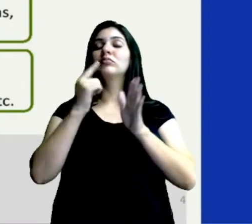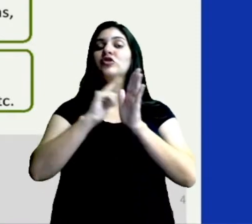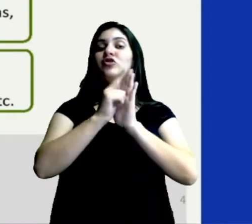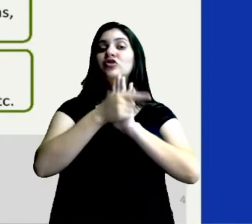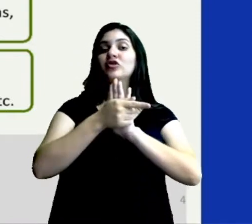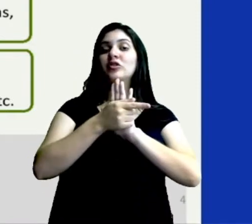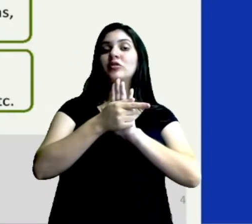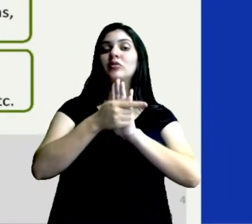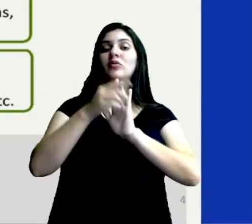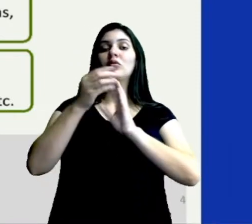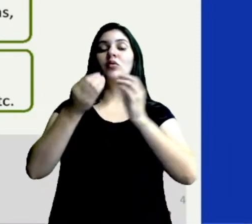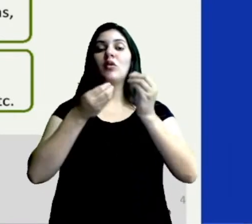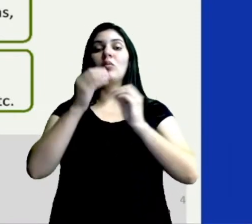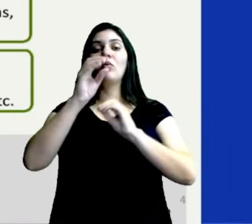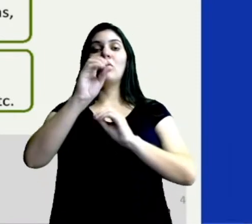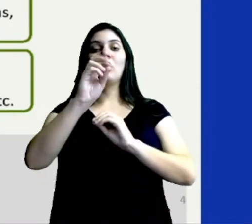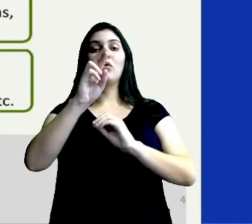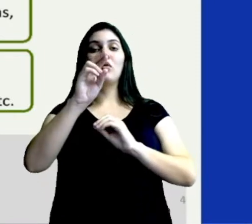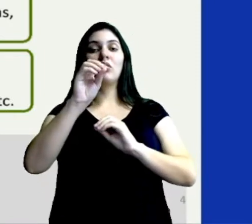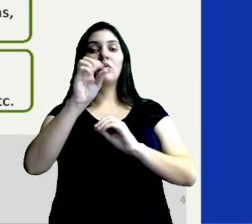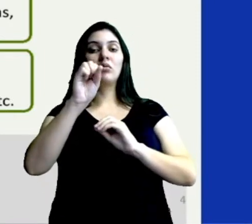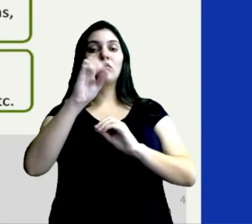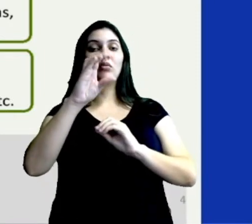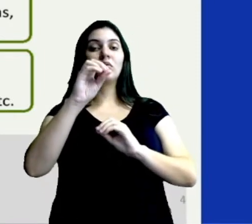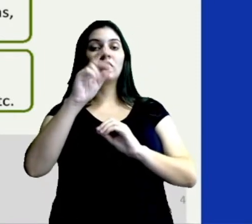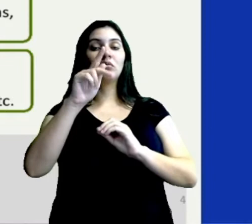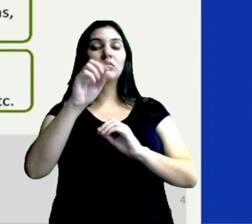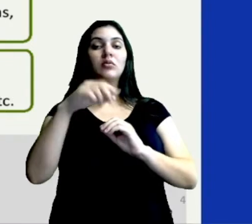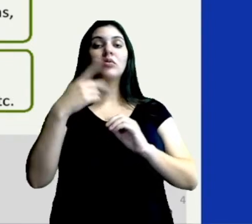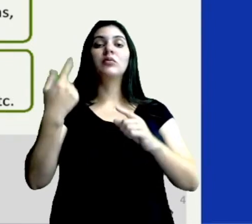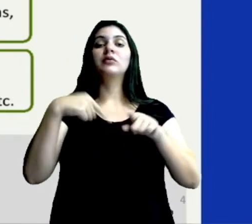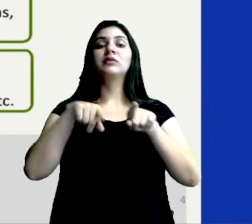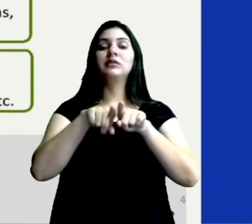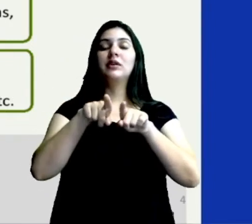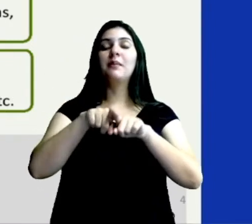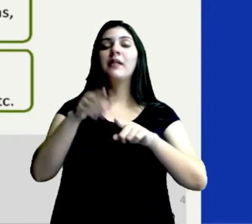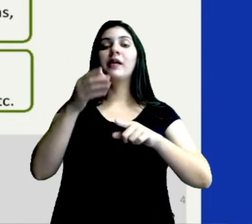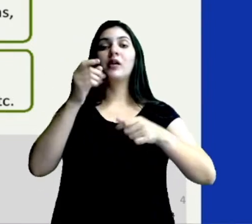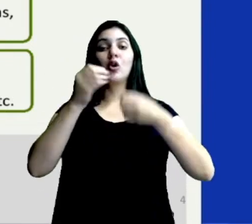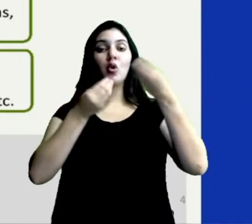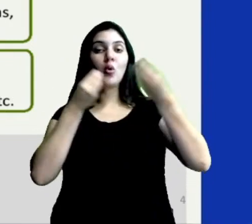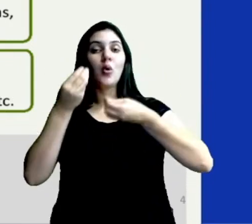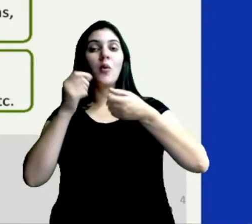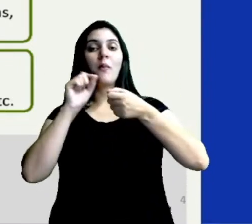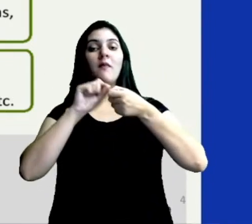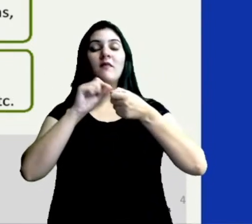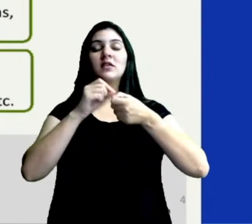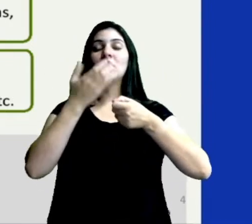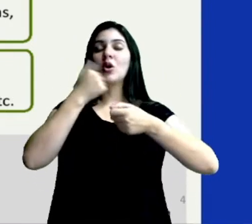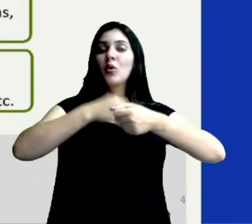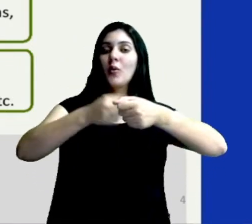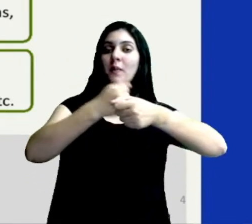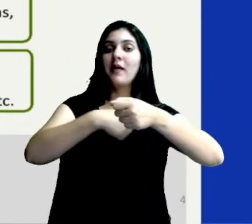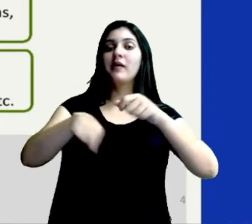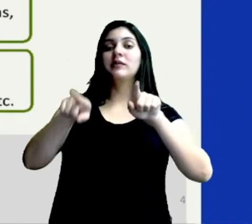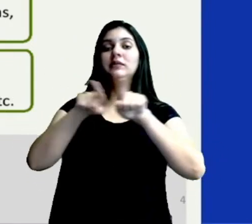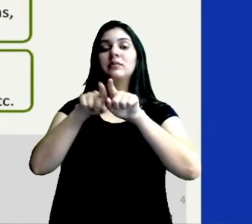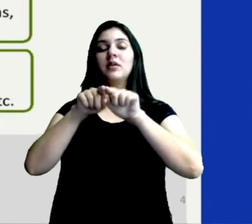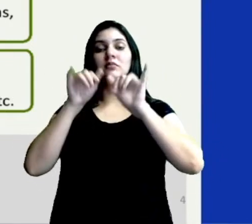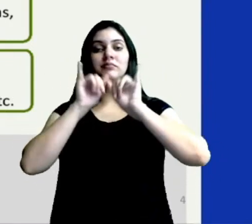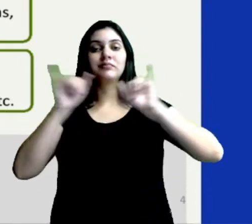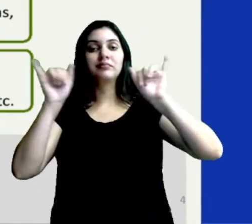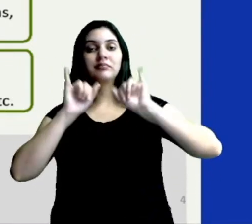gêneros como horóscopo, propaganda, receita culinária também entra nesse fato, e